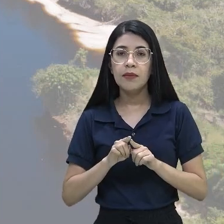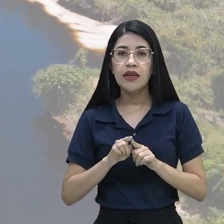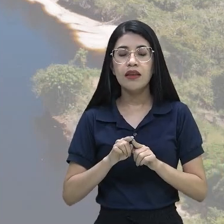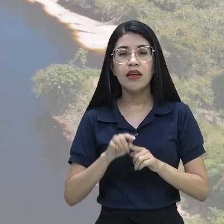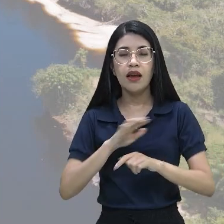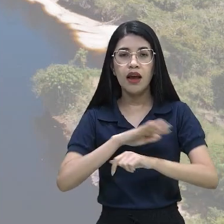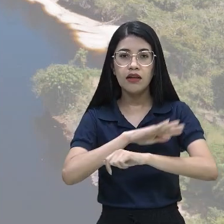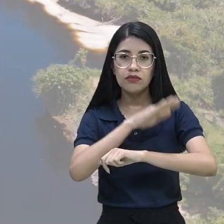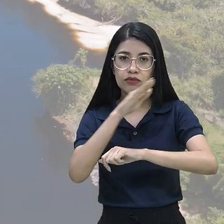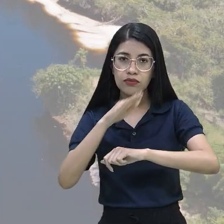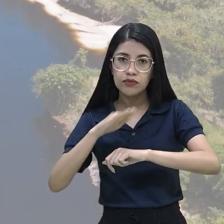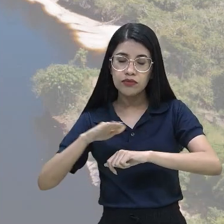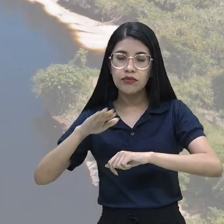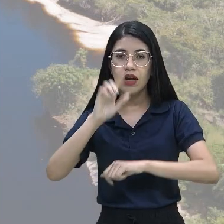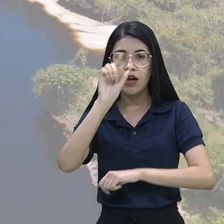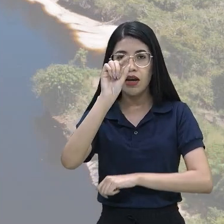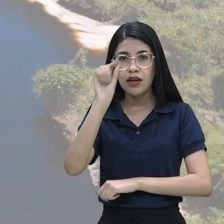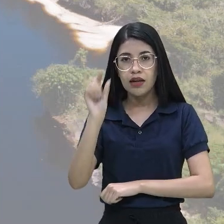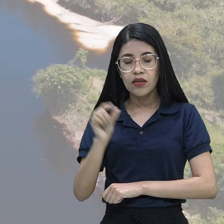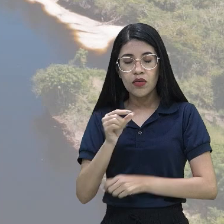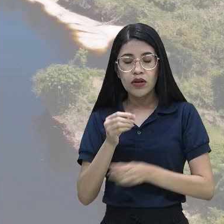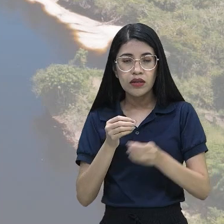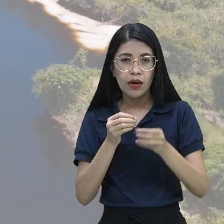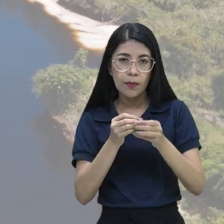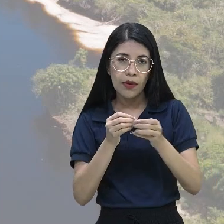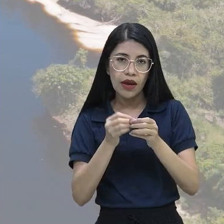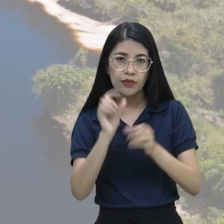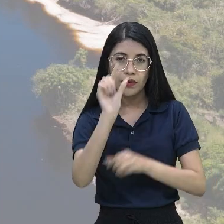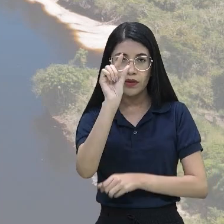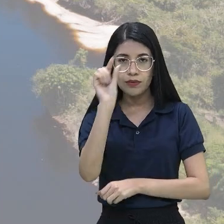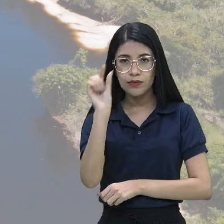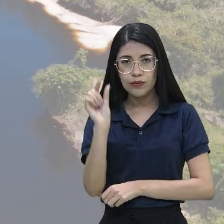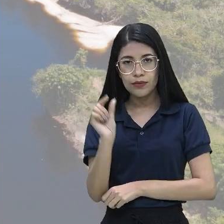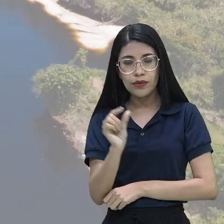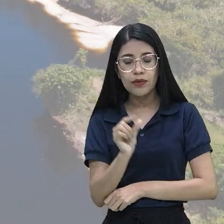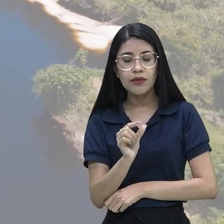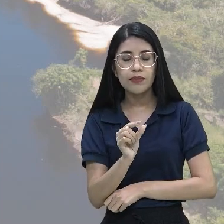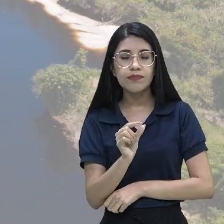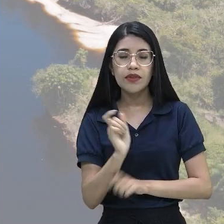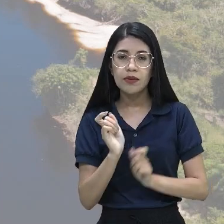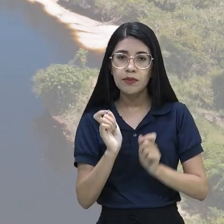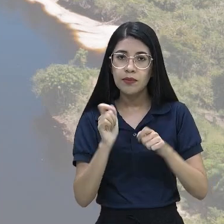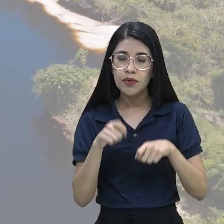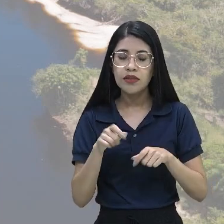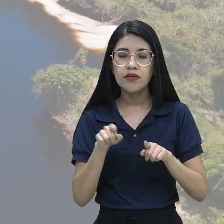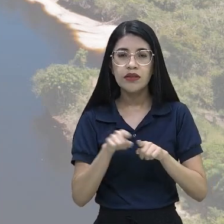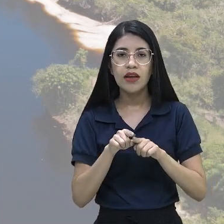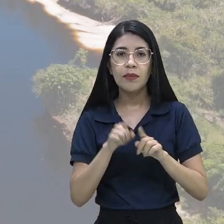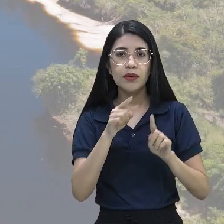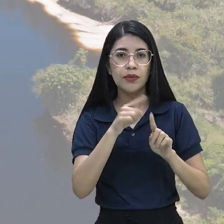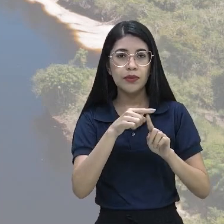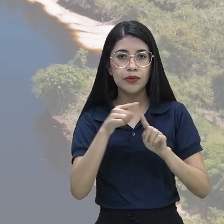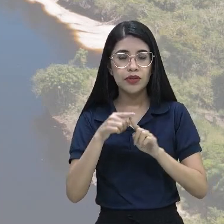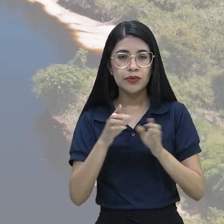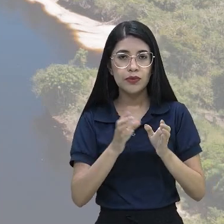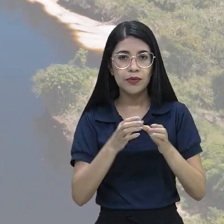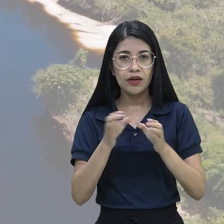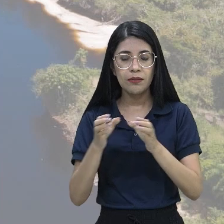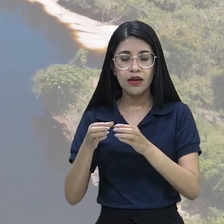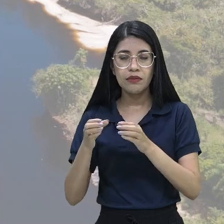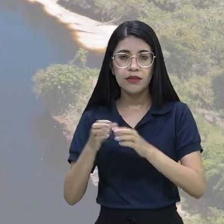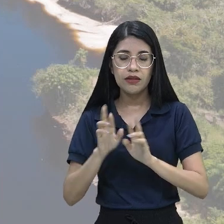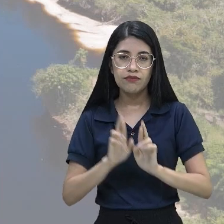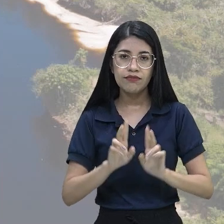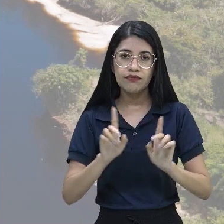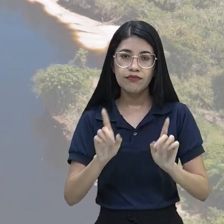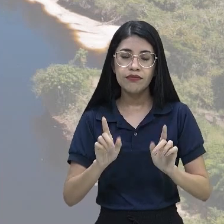que elas vão estar próximas ao litoral, tá bom? Então, a gente consegue fazer essa classificação bem